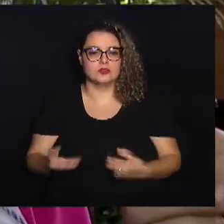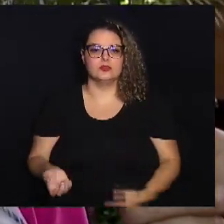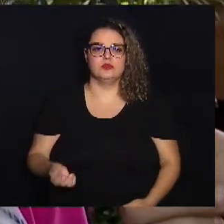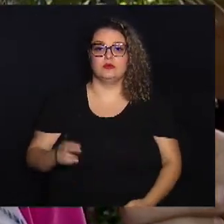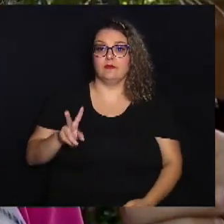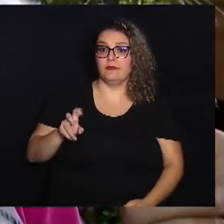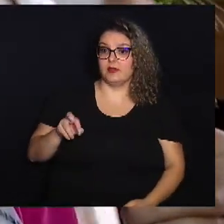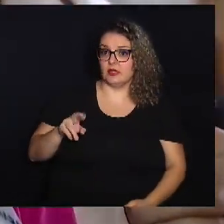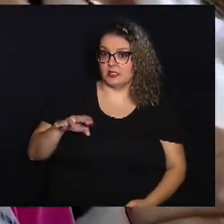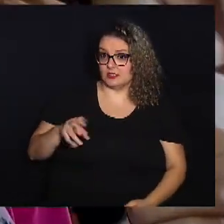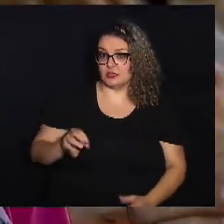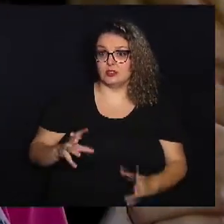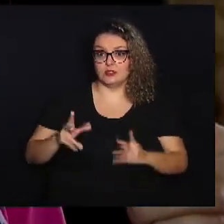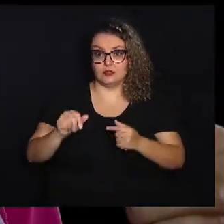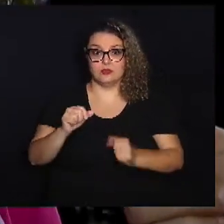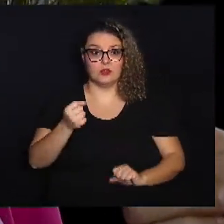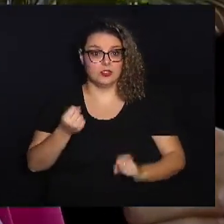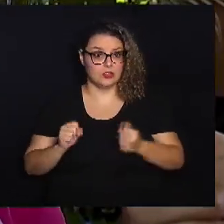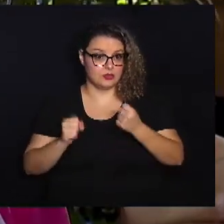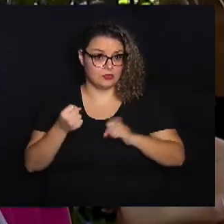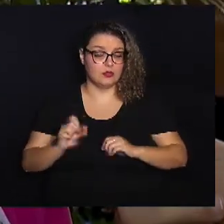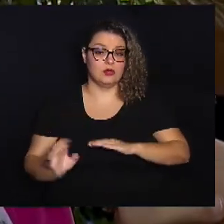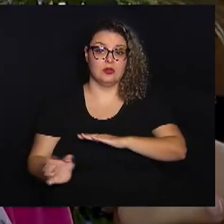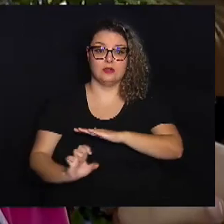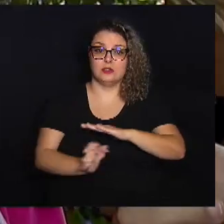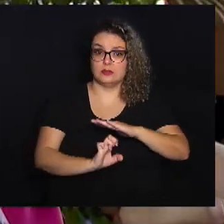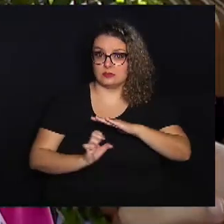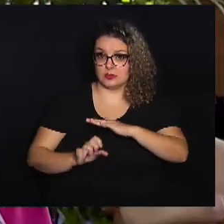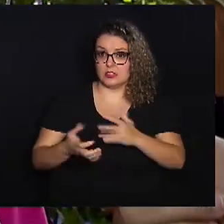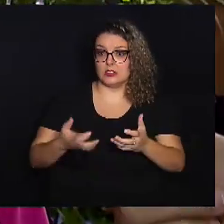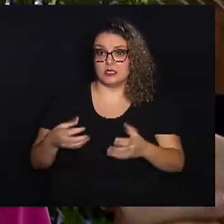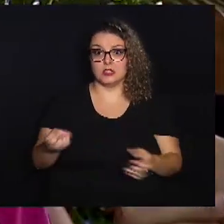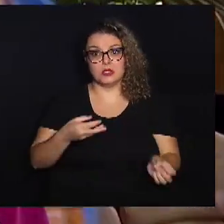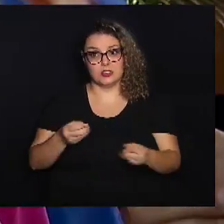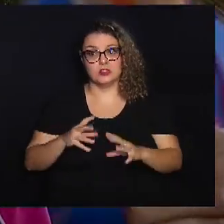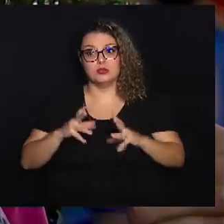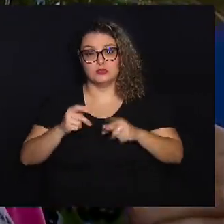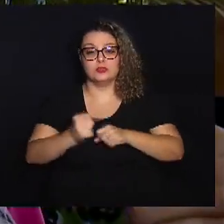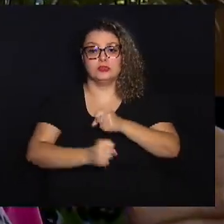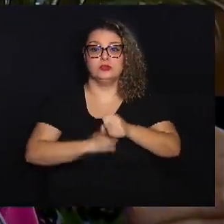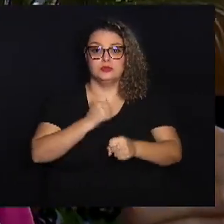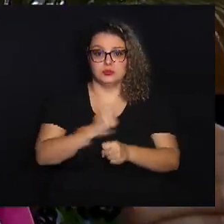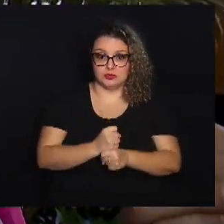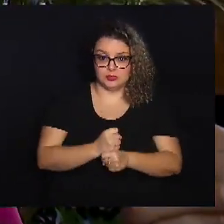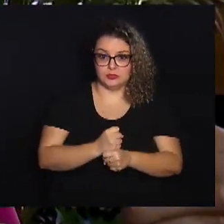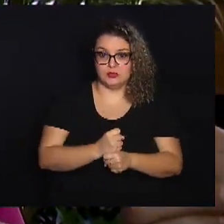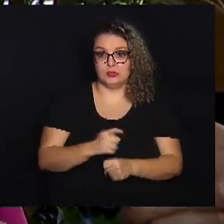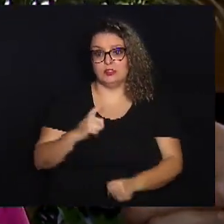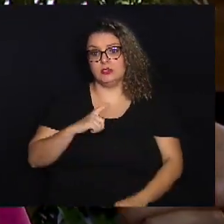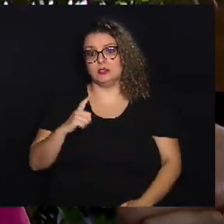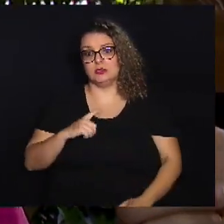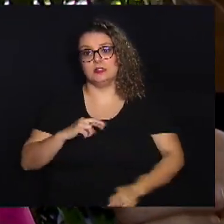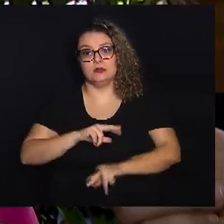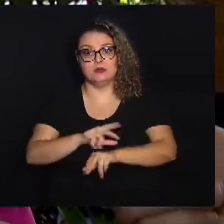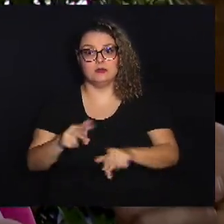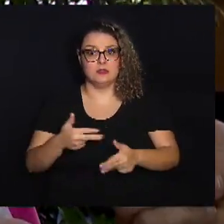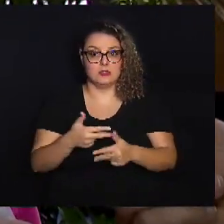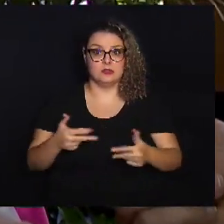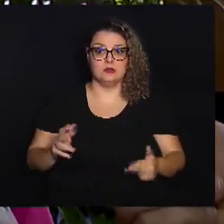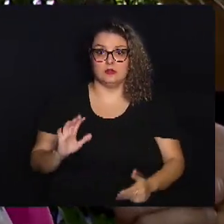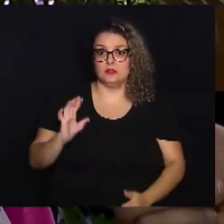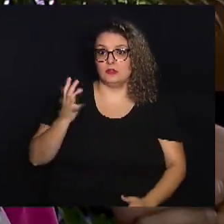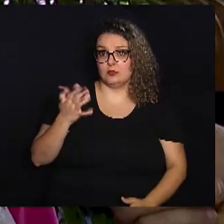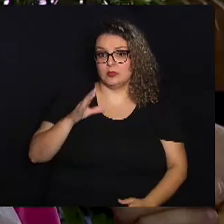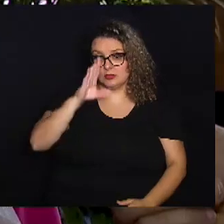as empresas que querem se atualizar. Então a gente, todos os anos, você tem uma série de coisas que acontecem, mas o